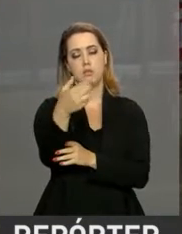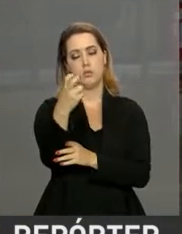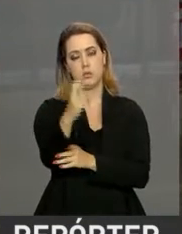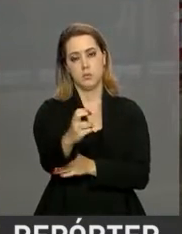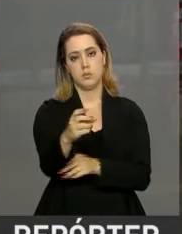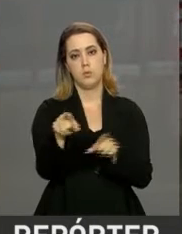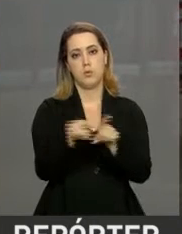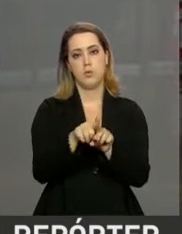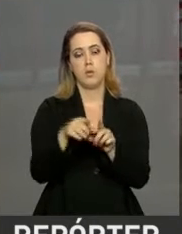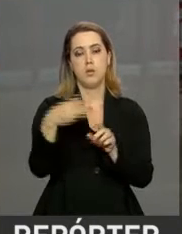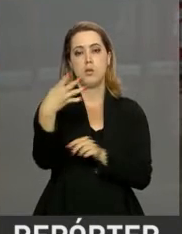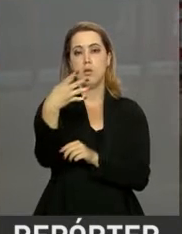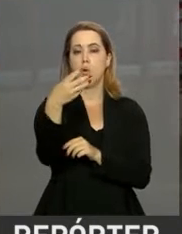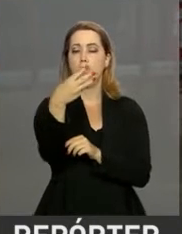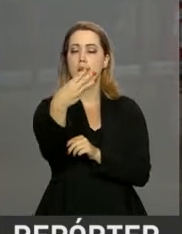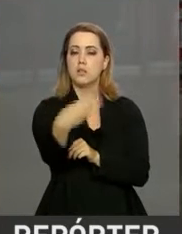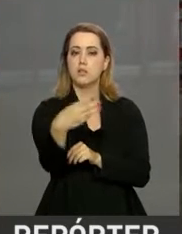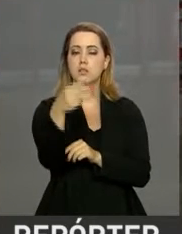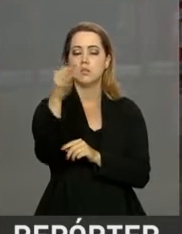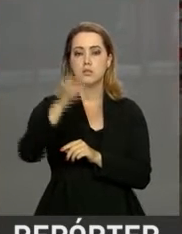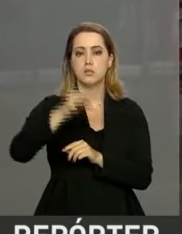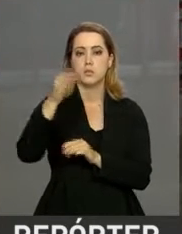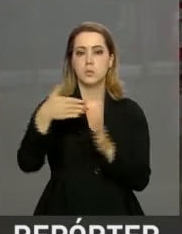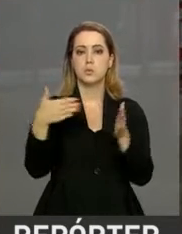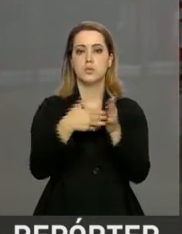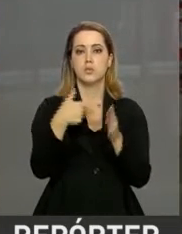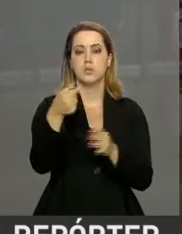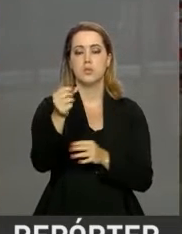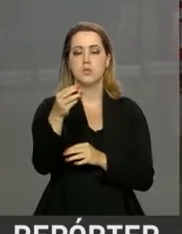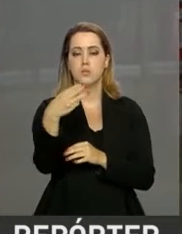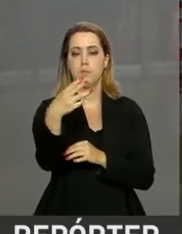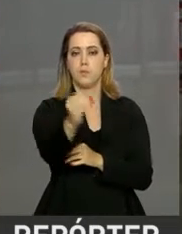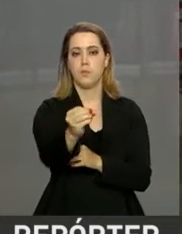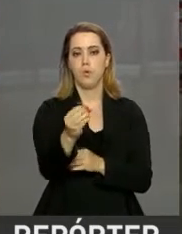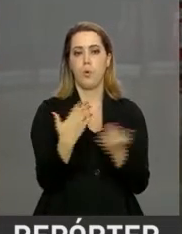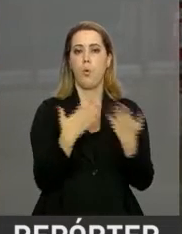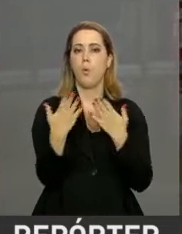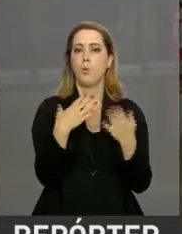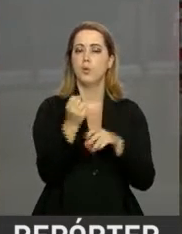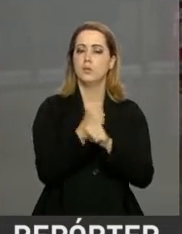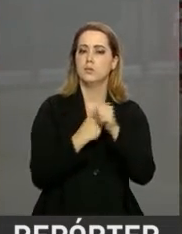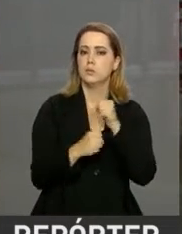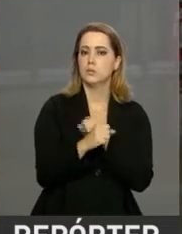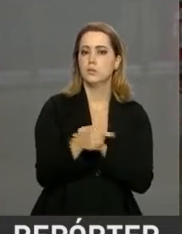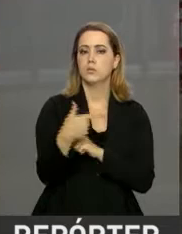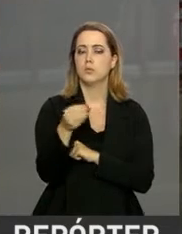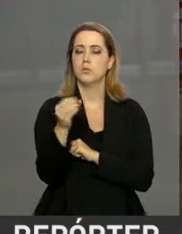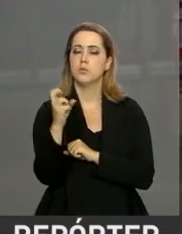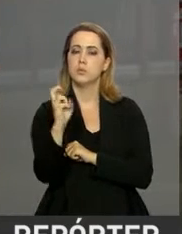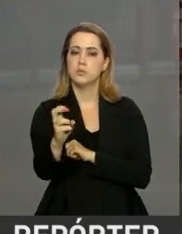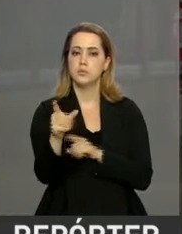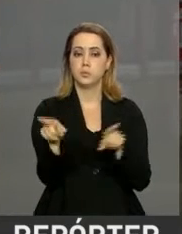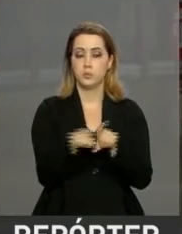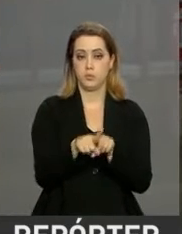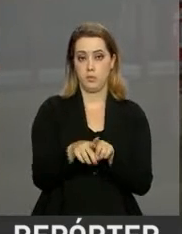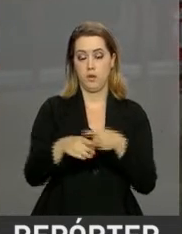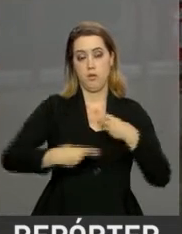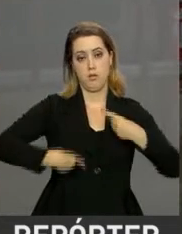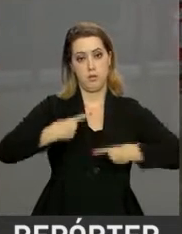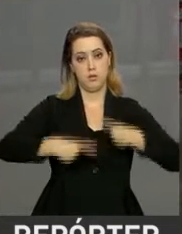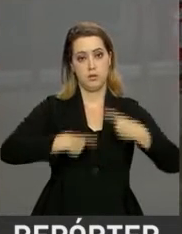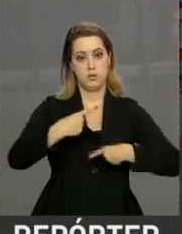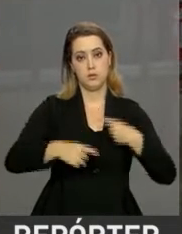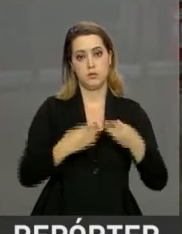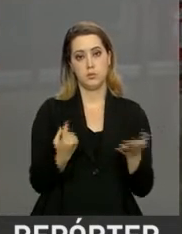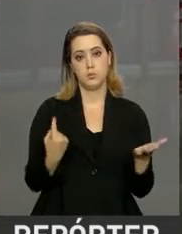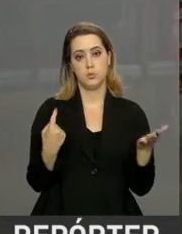em 43% até 2030, isso em comparação com os níveis de 2005. Entre as políticas para alcançar